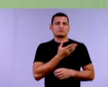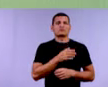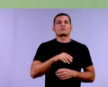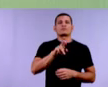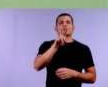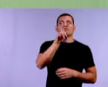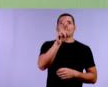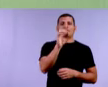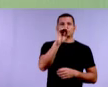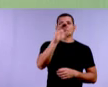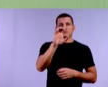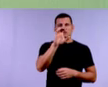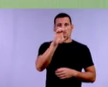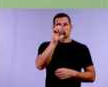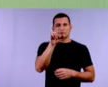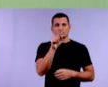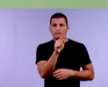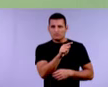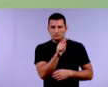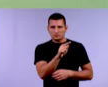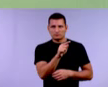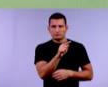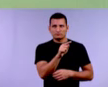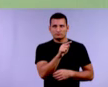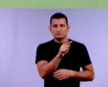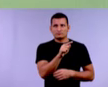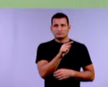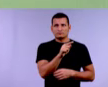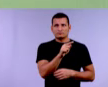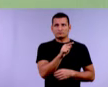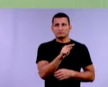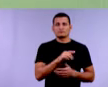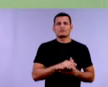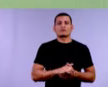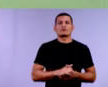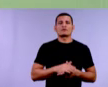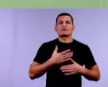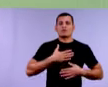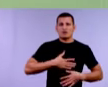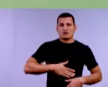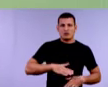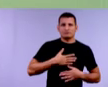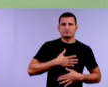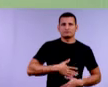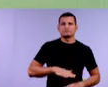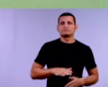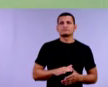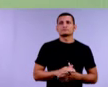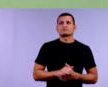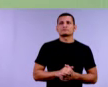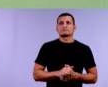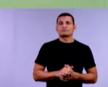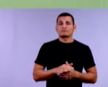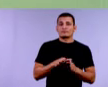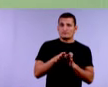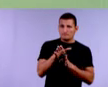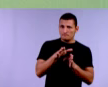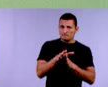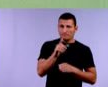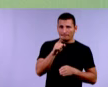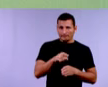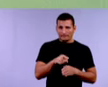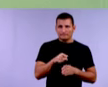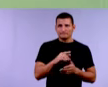Vocês. ou eles. Devem ter mais calma, vocês devem ter mais calma. Então a dica é